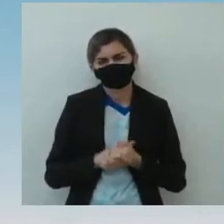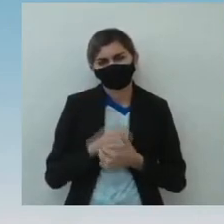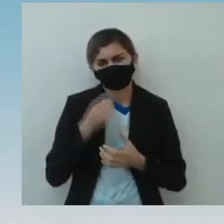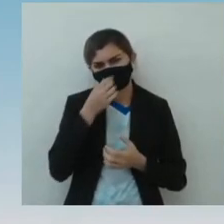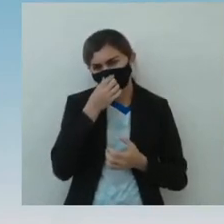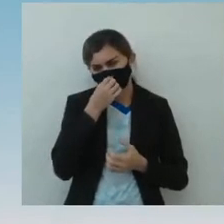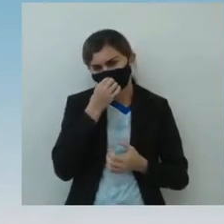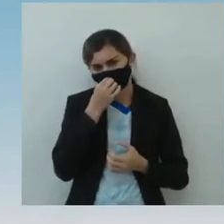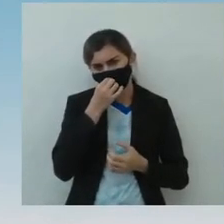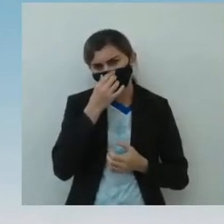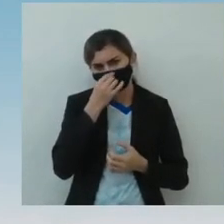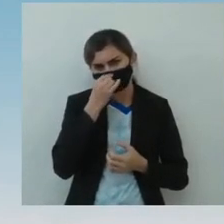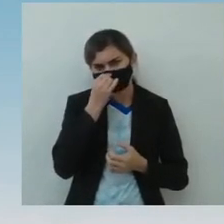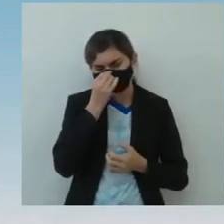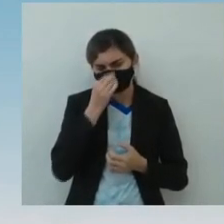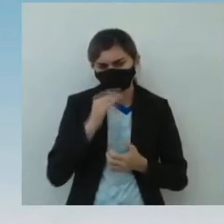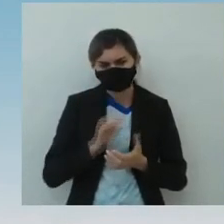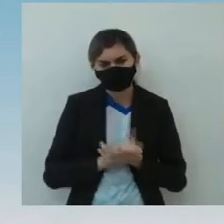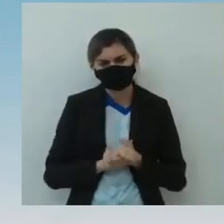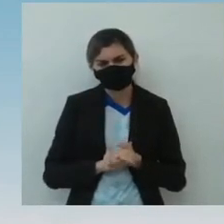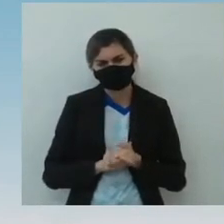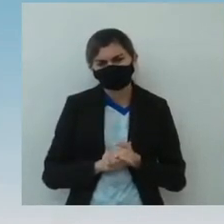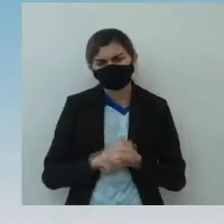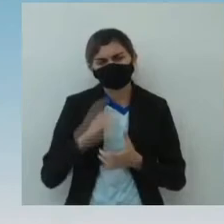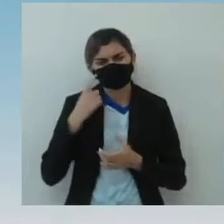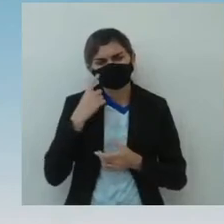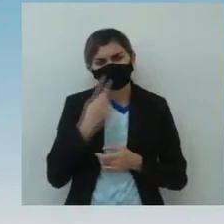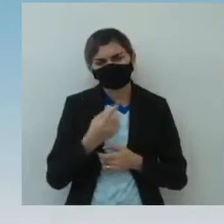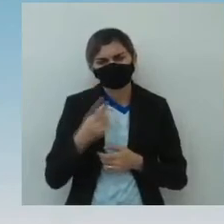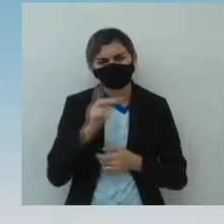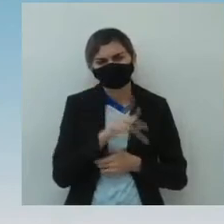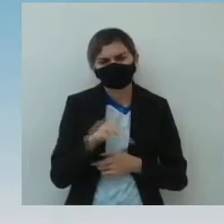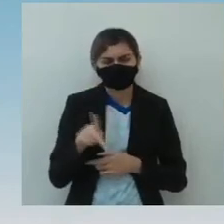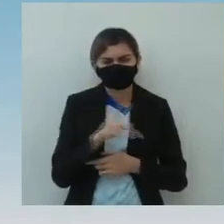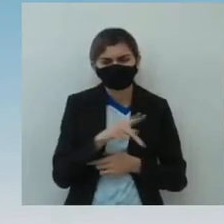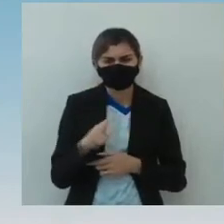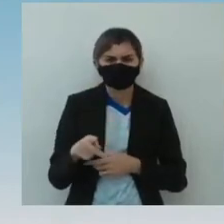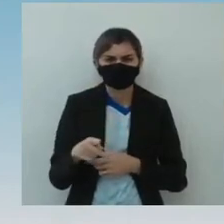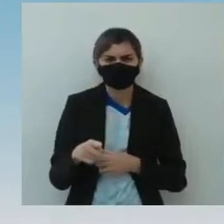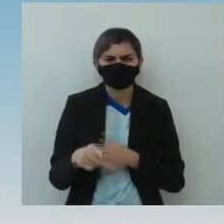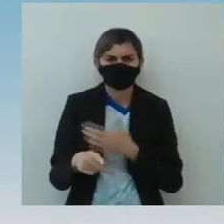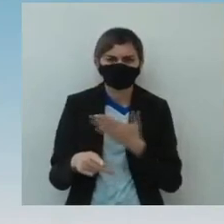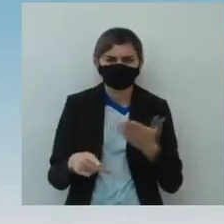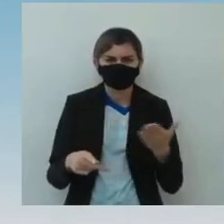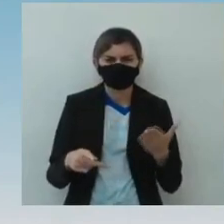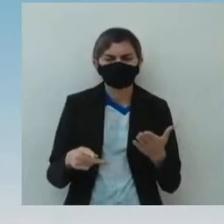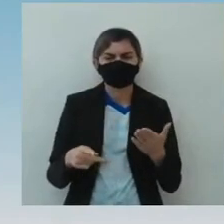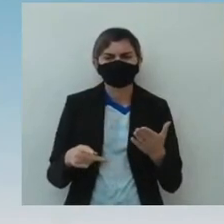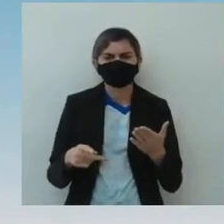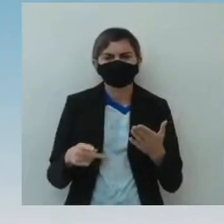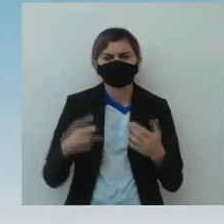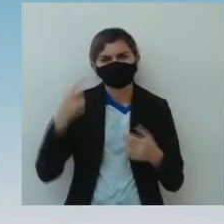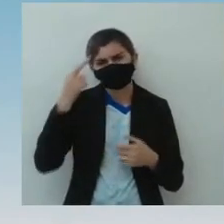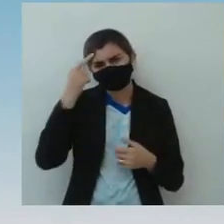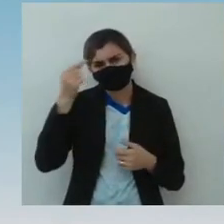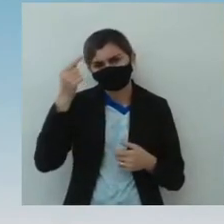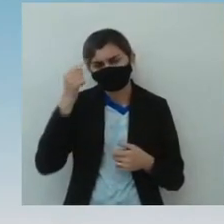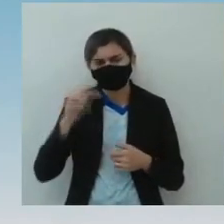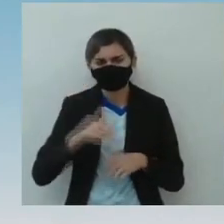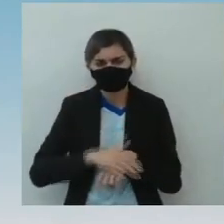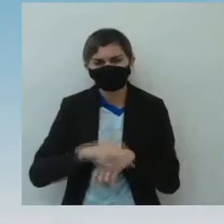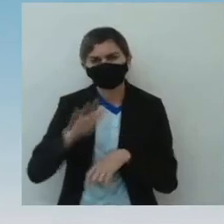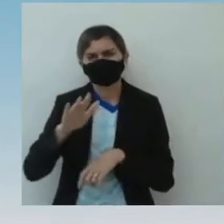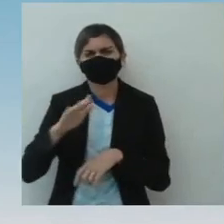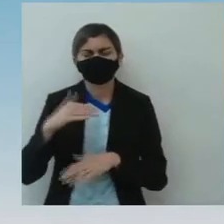Sellers are likely to game forma Speed professores né e empregadores de faculdades